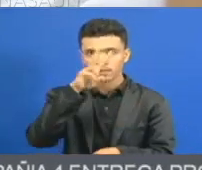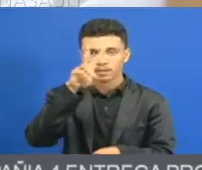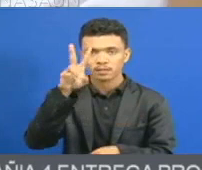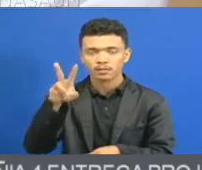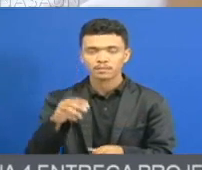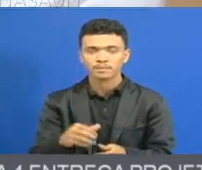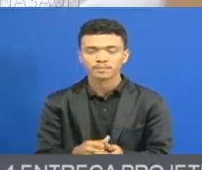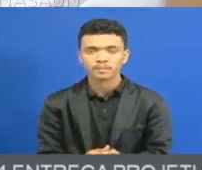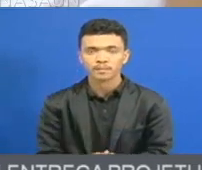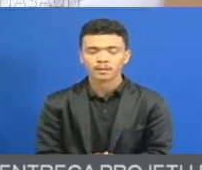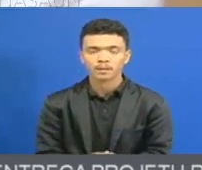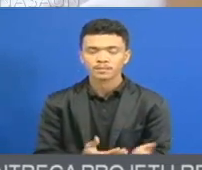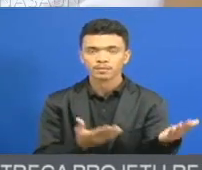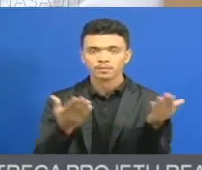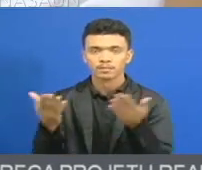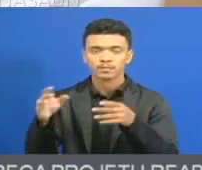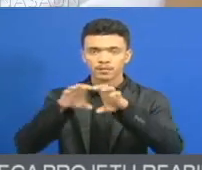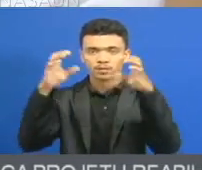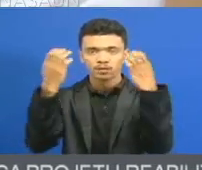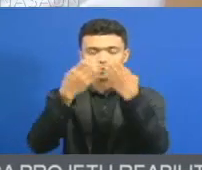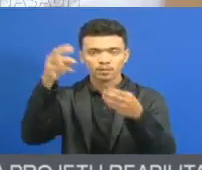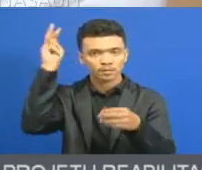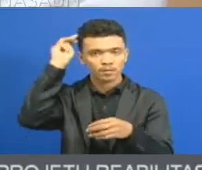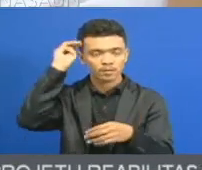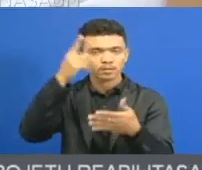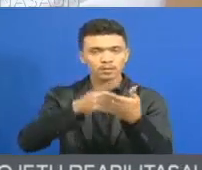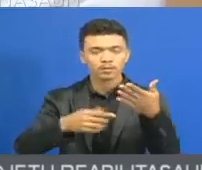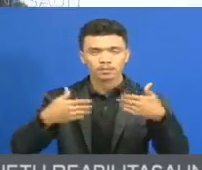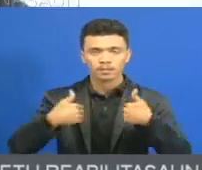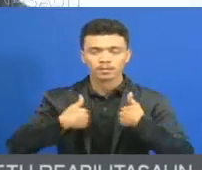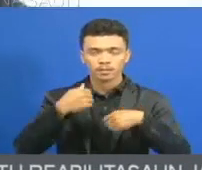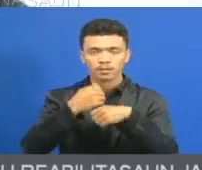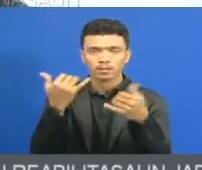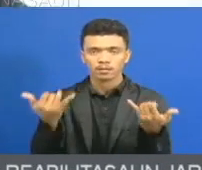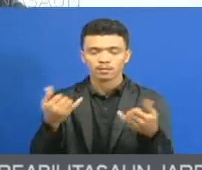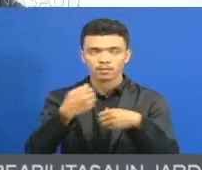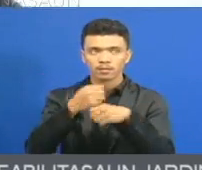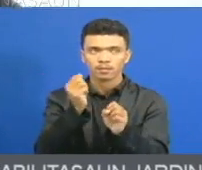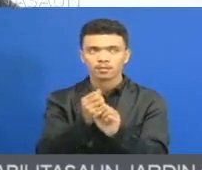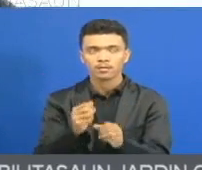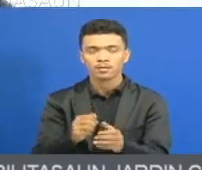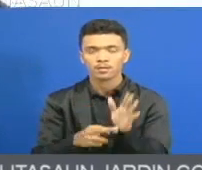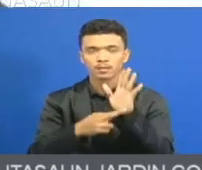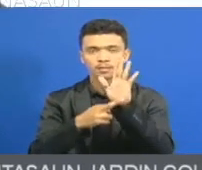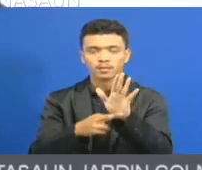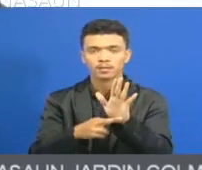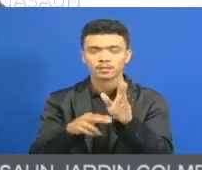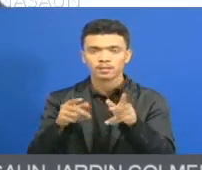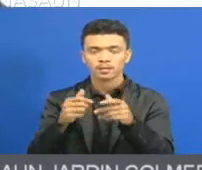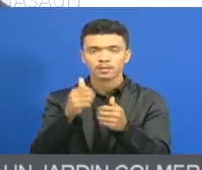Cosmos, e a Conselho Ministro, sei da notícia, agora já está me falando de raça. Deputy Country Representative de